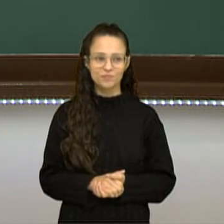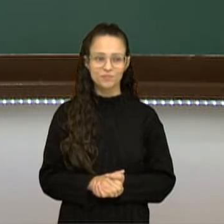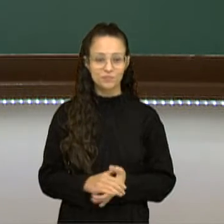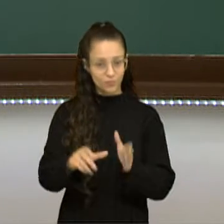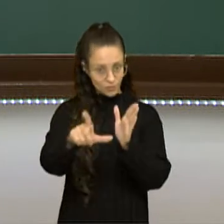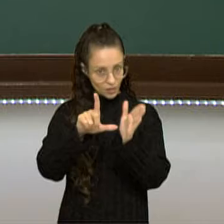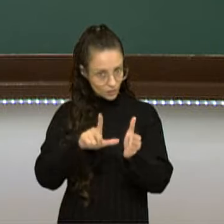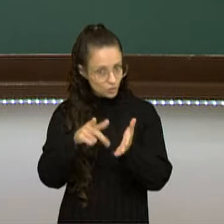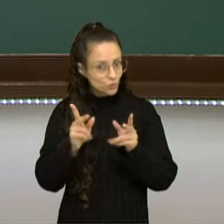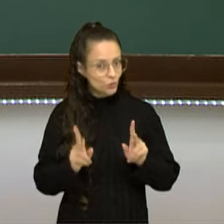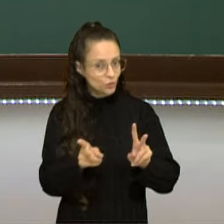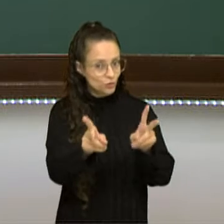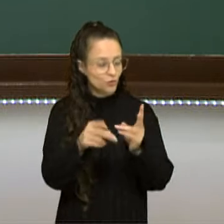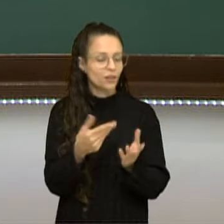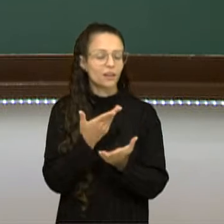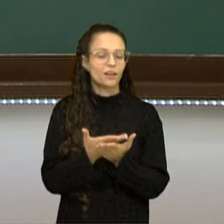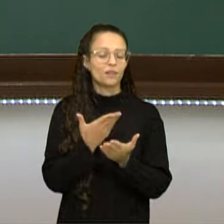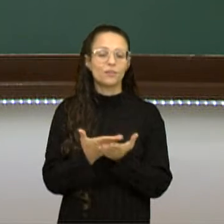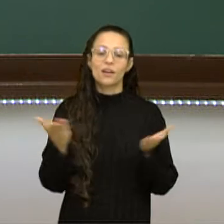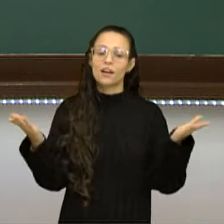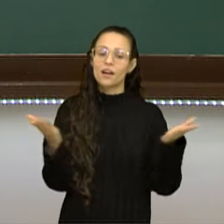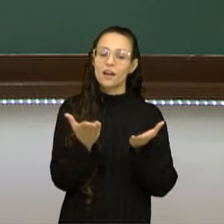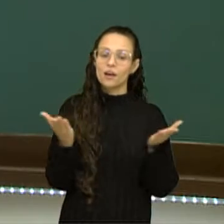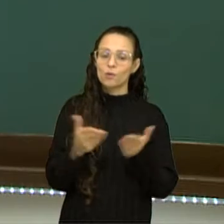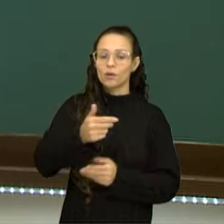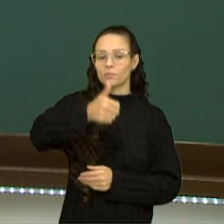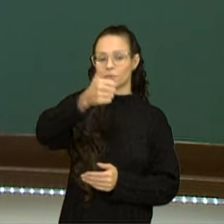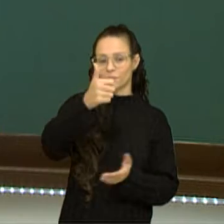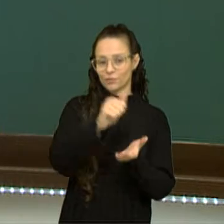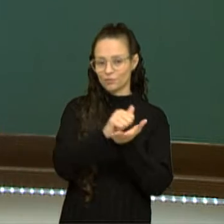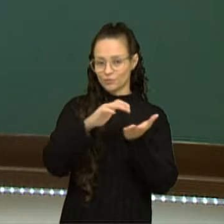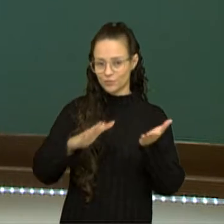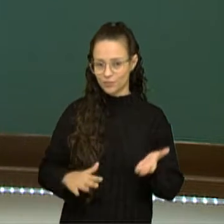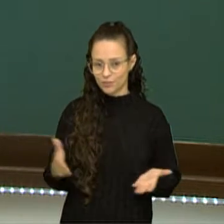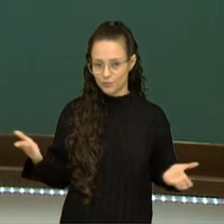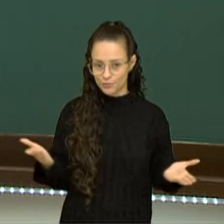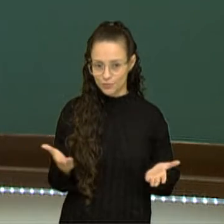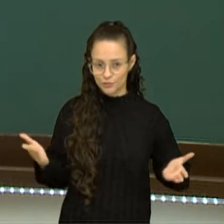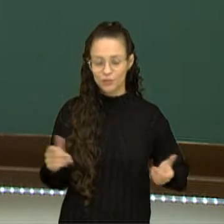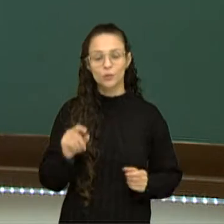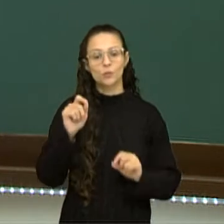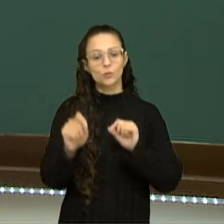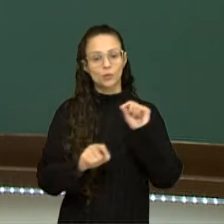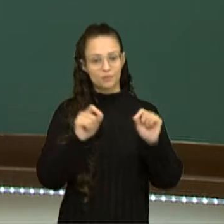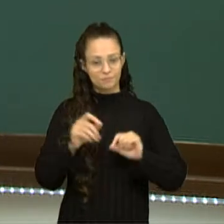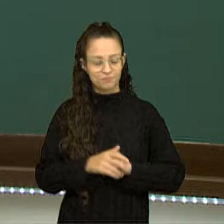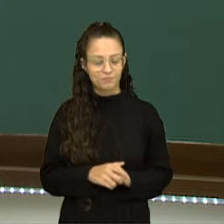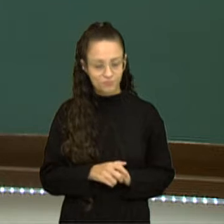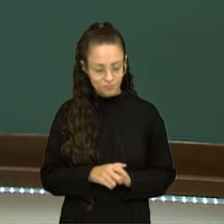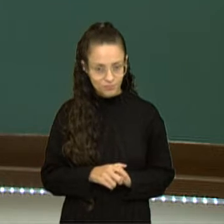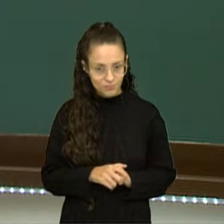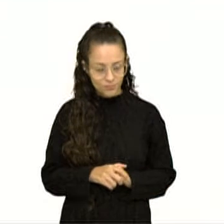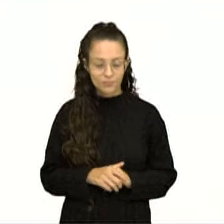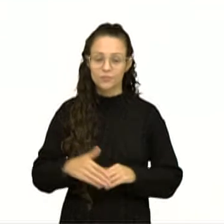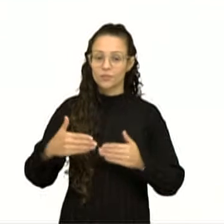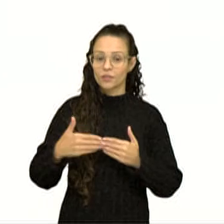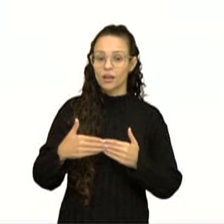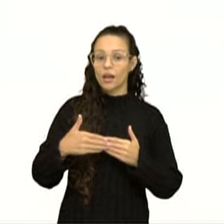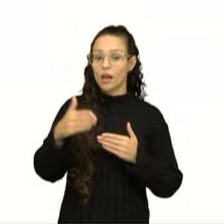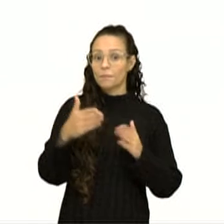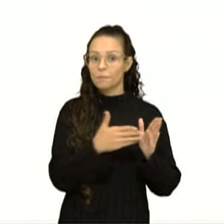Antes da gente continuar essa aula, temos aqui a nossa primeira atividade de hoje, que diz o seguinte: a partir